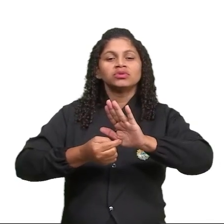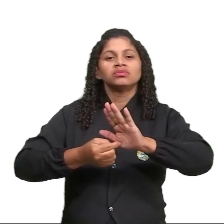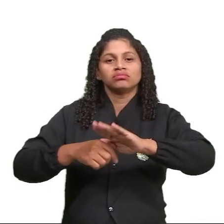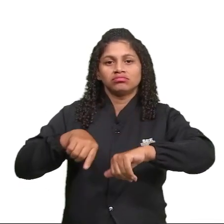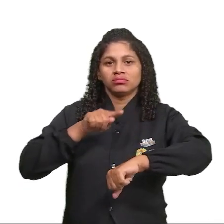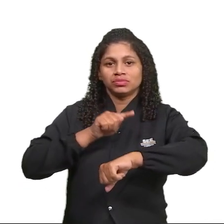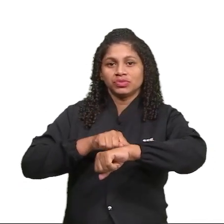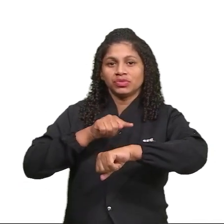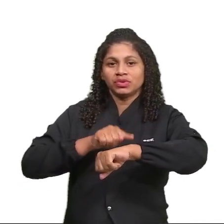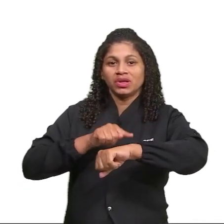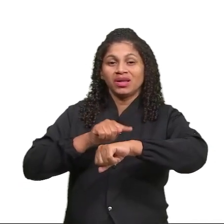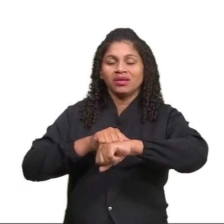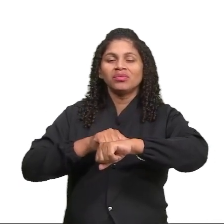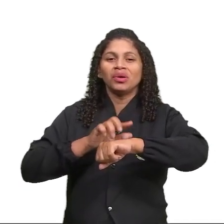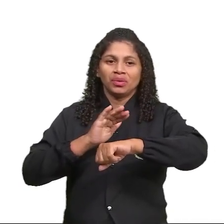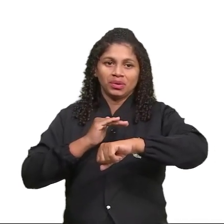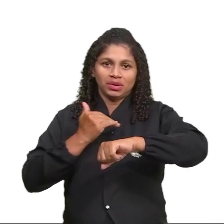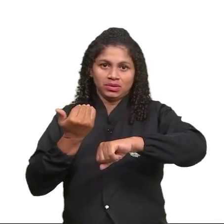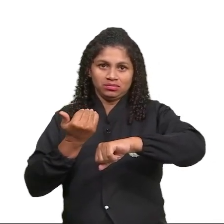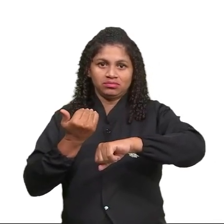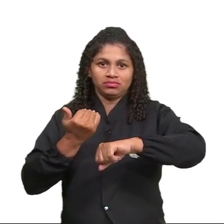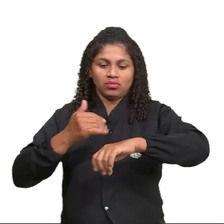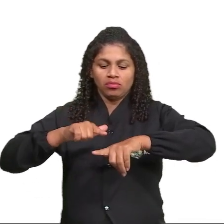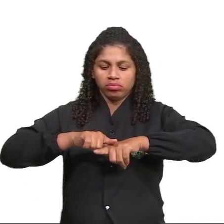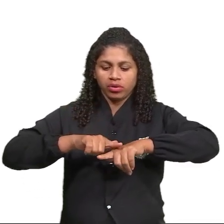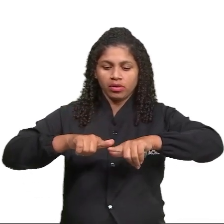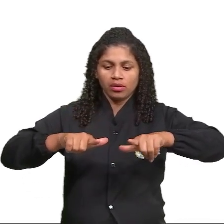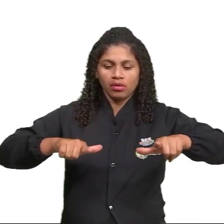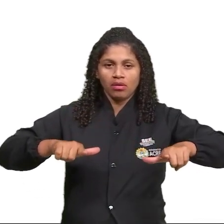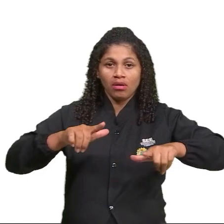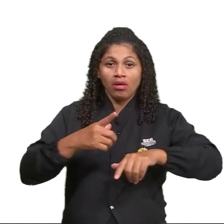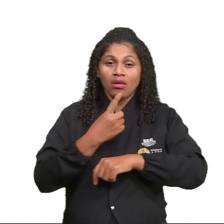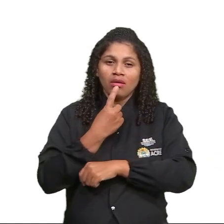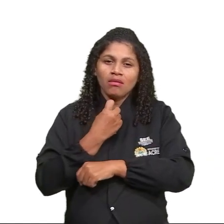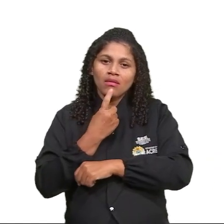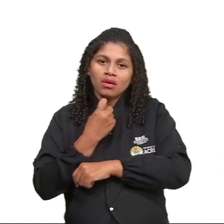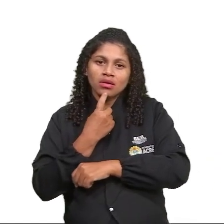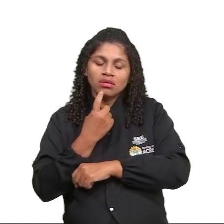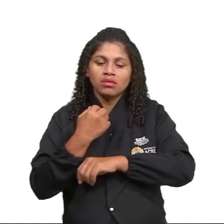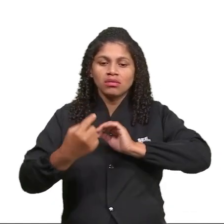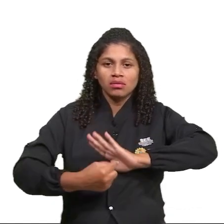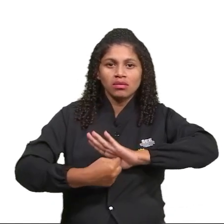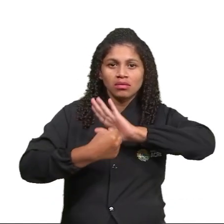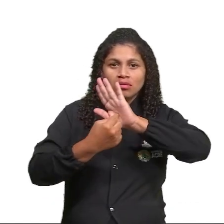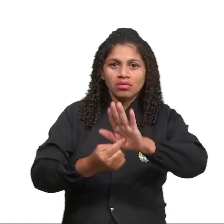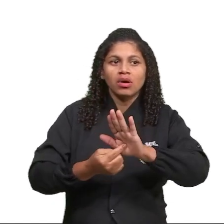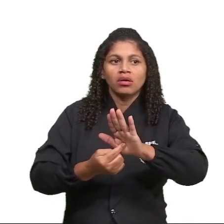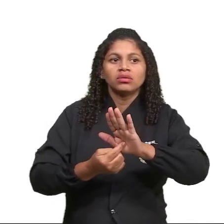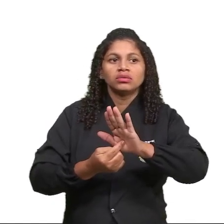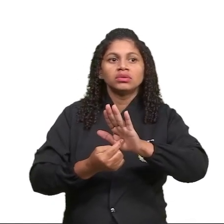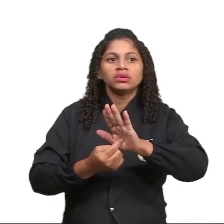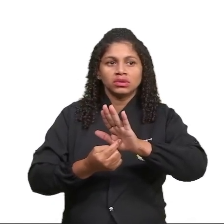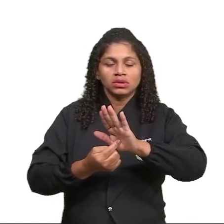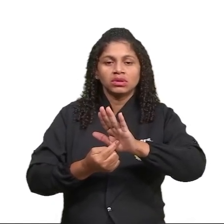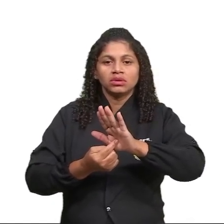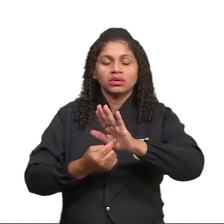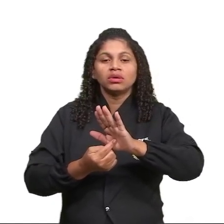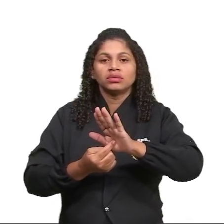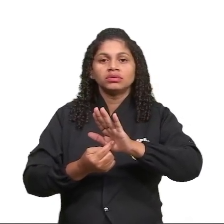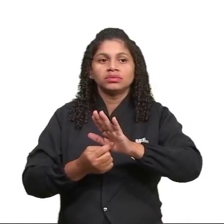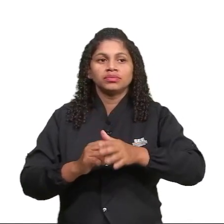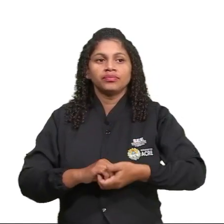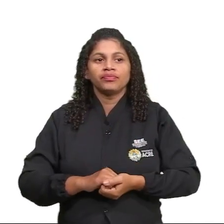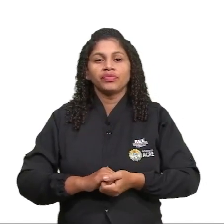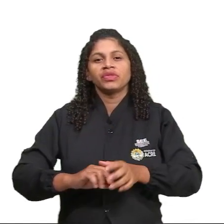No assoalho, o sangue se decompõe em matizes que a brisa beija e balança. E aqui é muito legal que ele utiliza